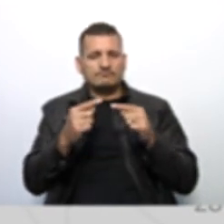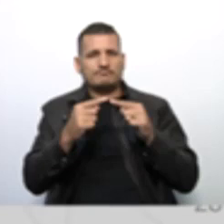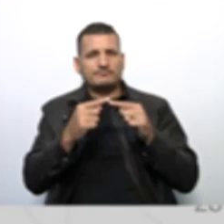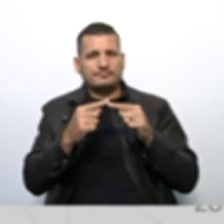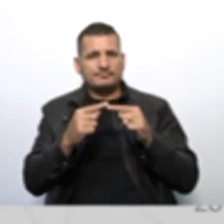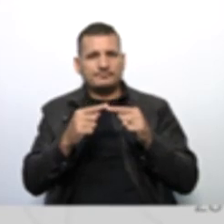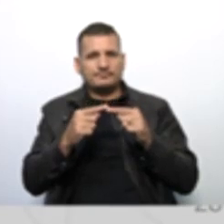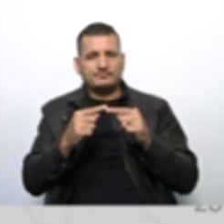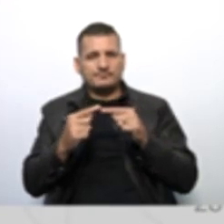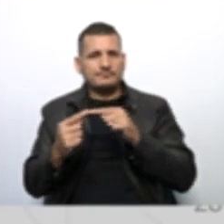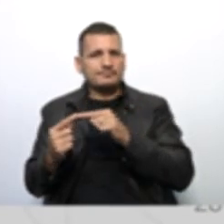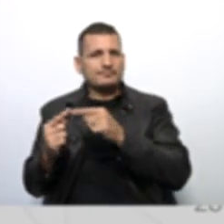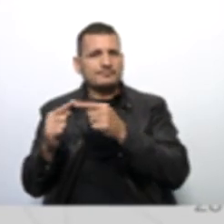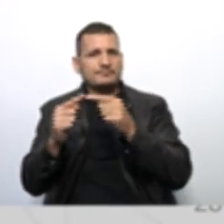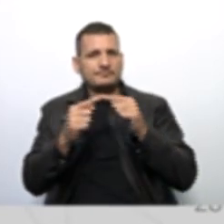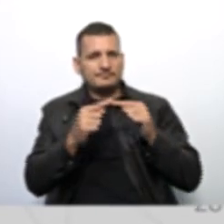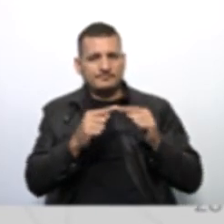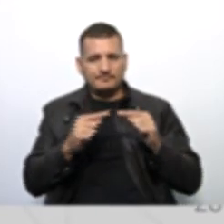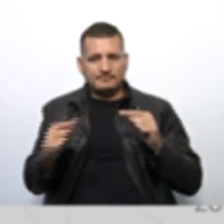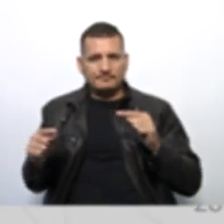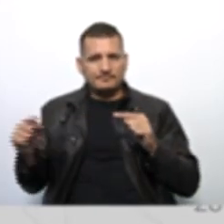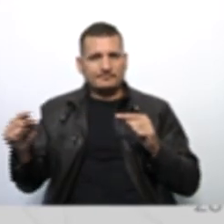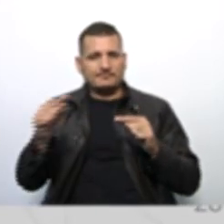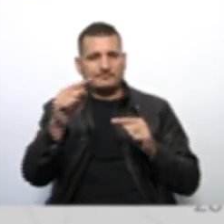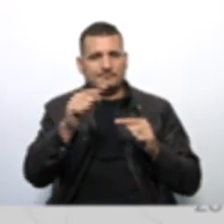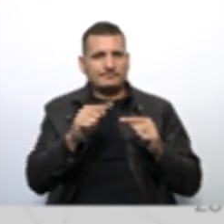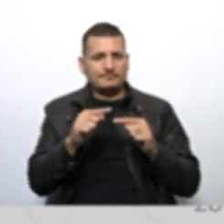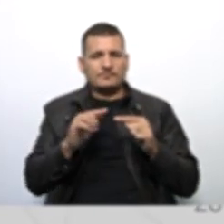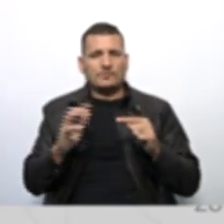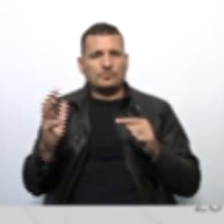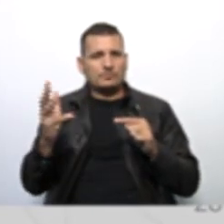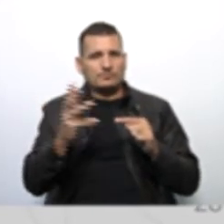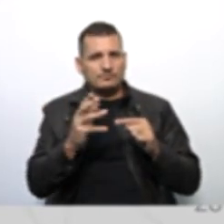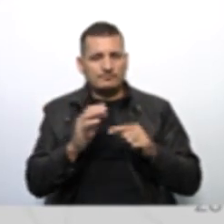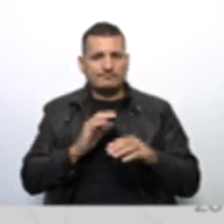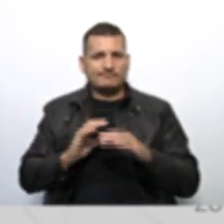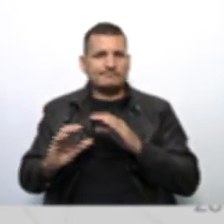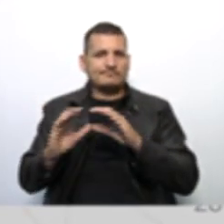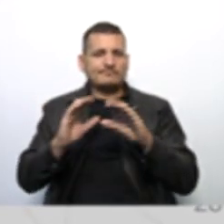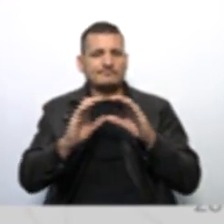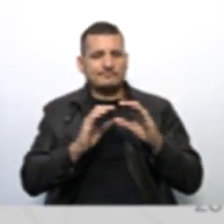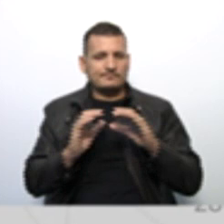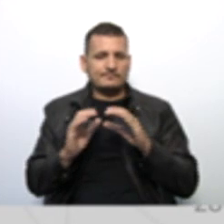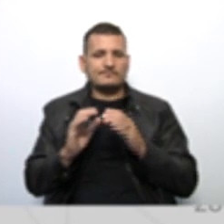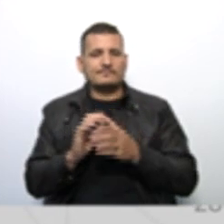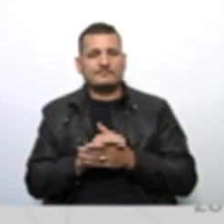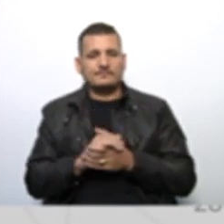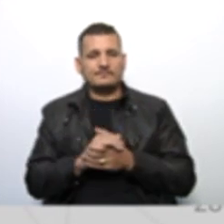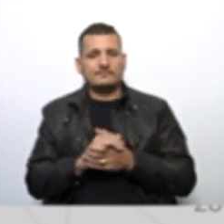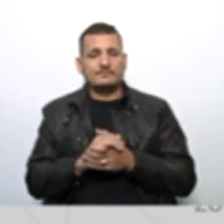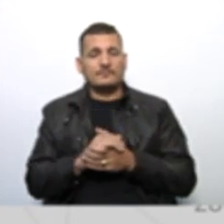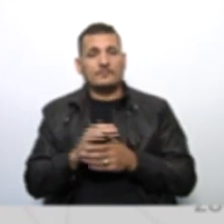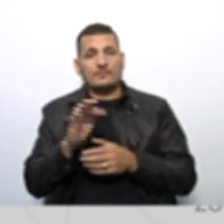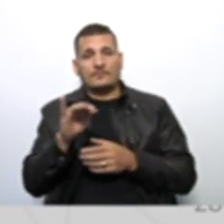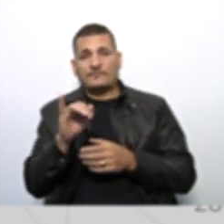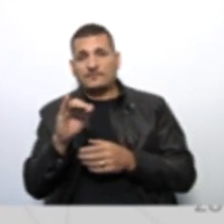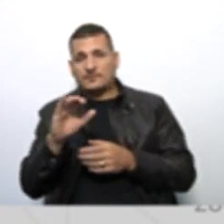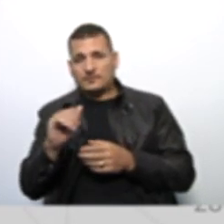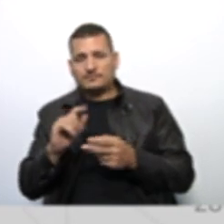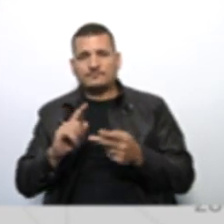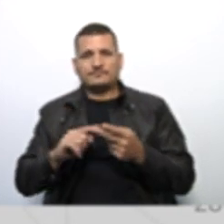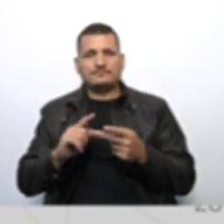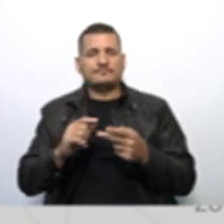esses dispositivos para que todos os terminais possam se comunicar. A forma, pessoal, física